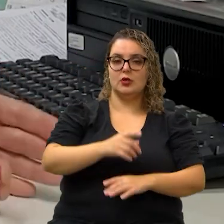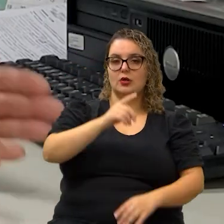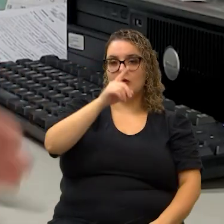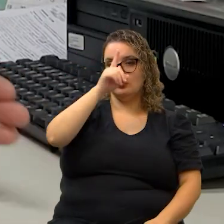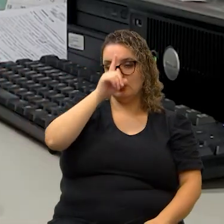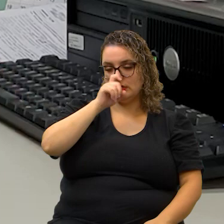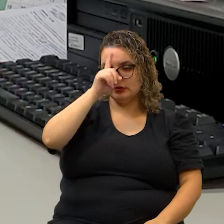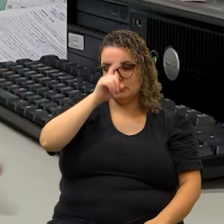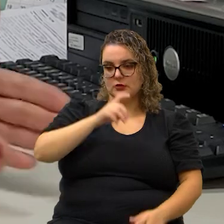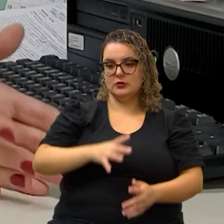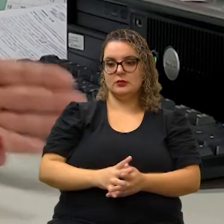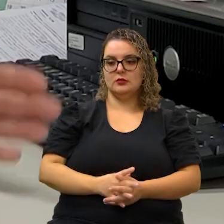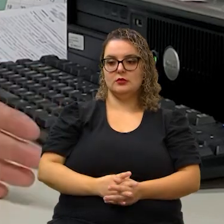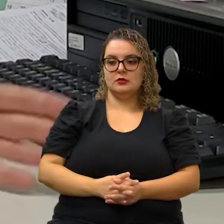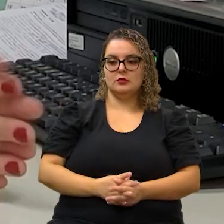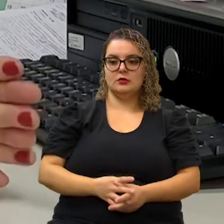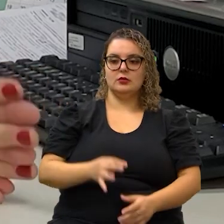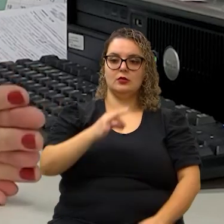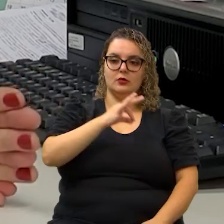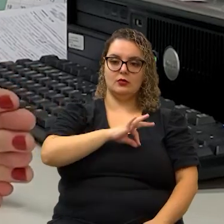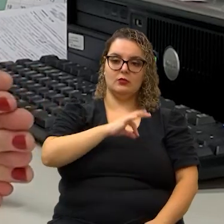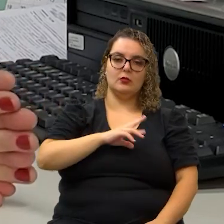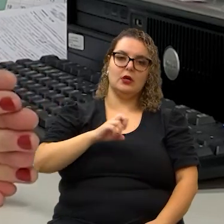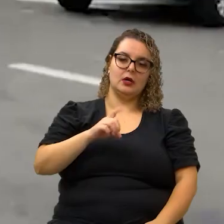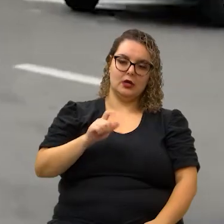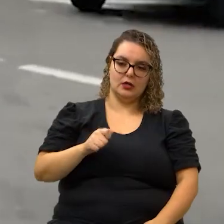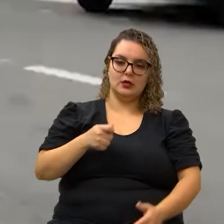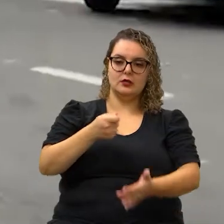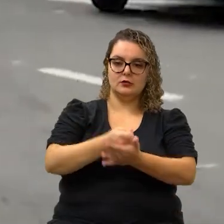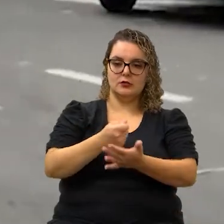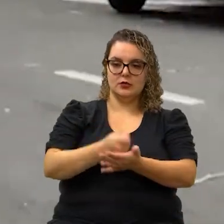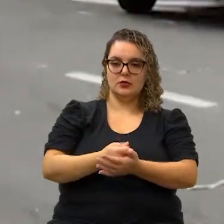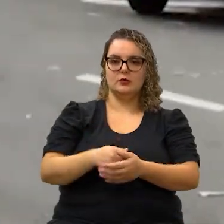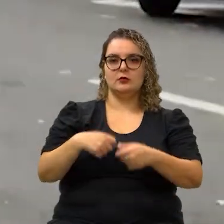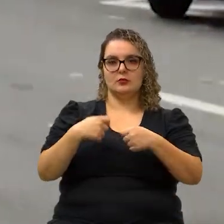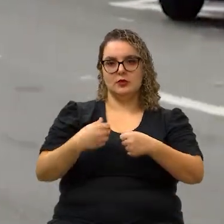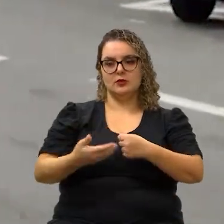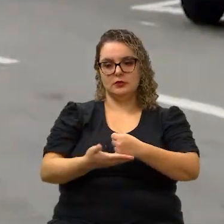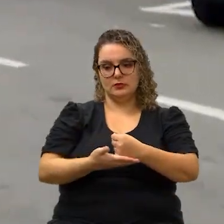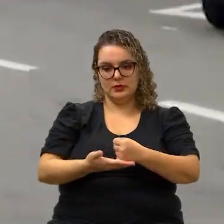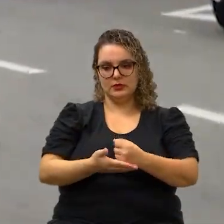renda para garantir as suas necessidades básicas.